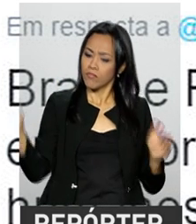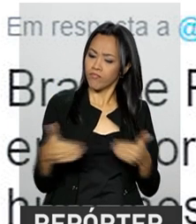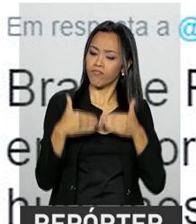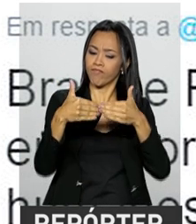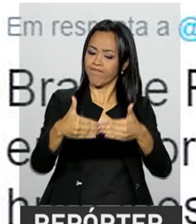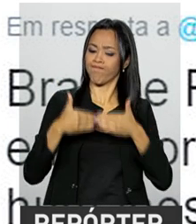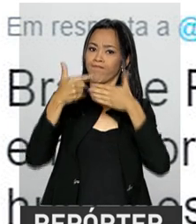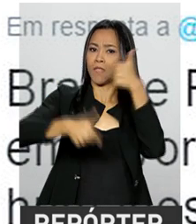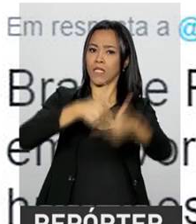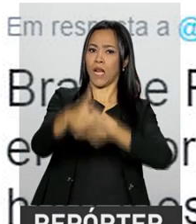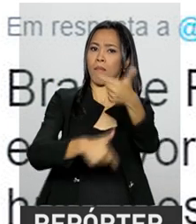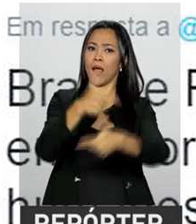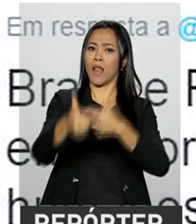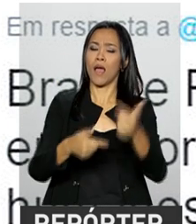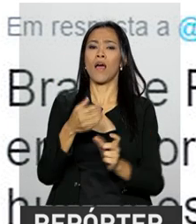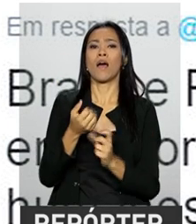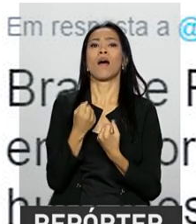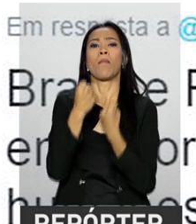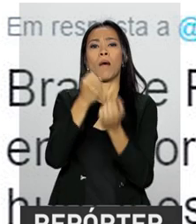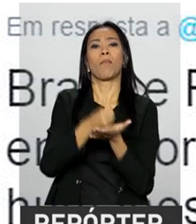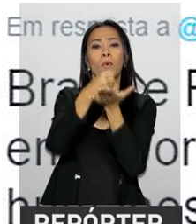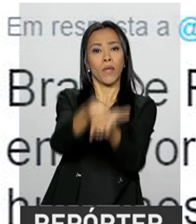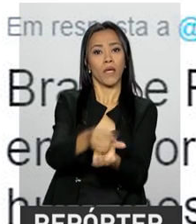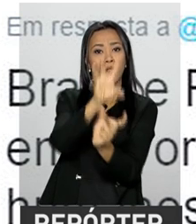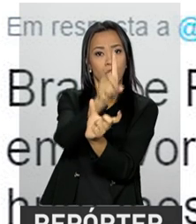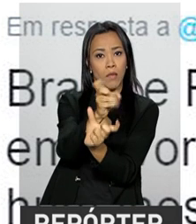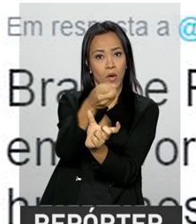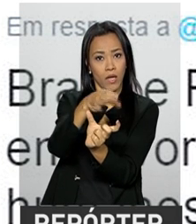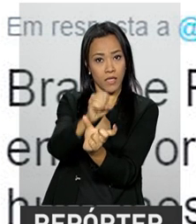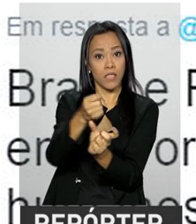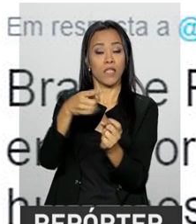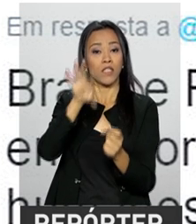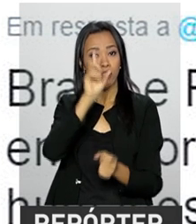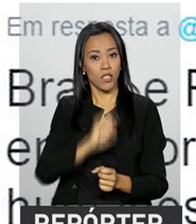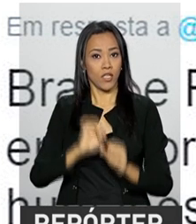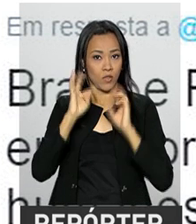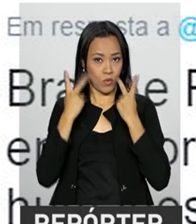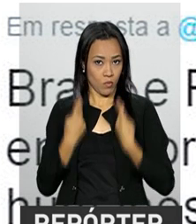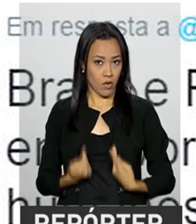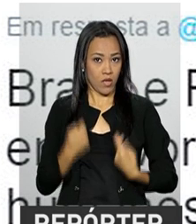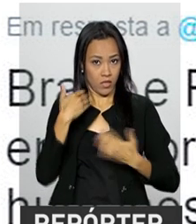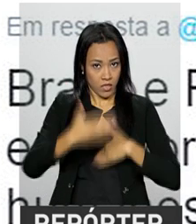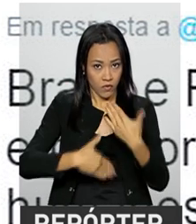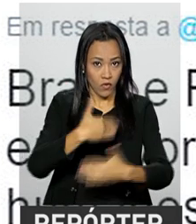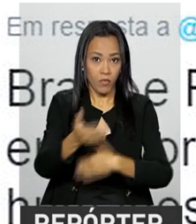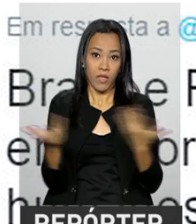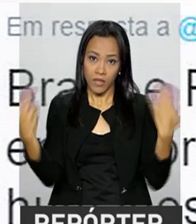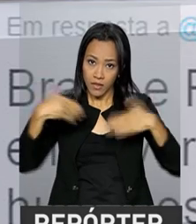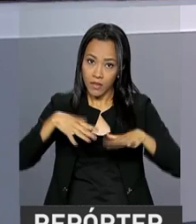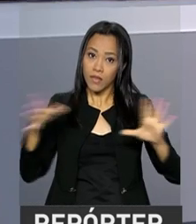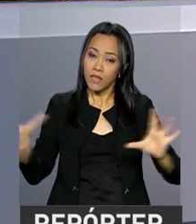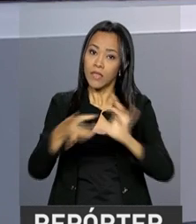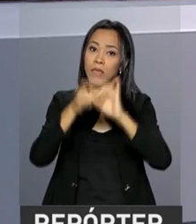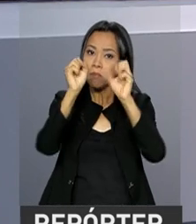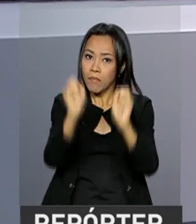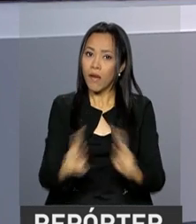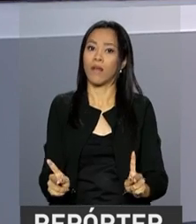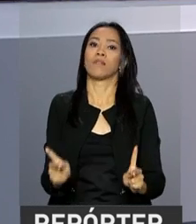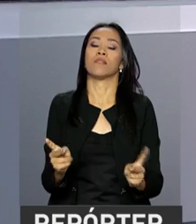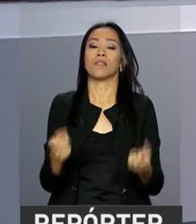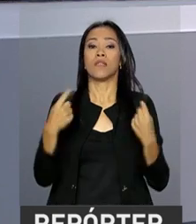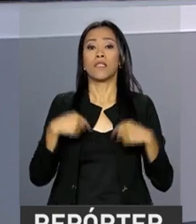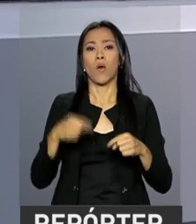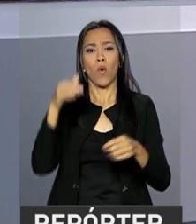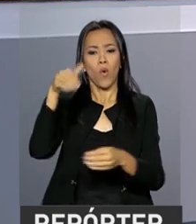juntos em favor da Democracia dos direitos humanos do desenvolvimento da integração e da Paz após a apuração de